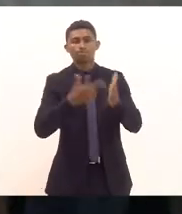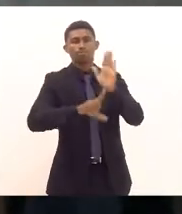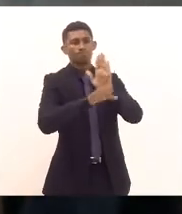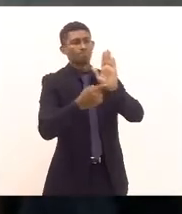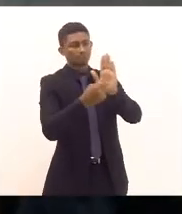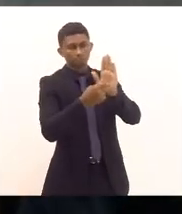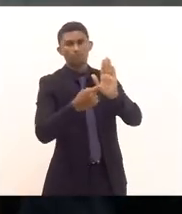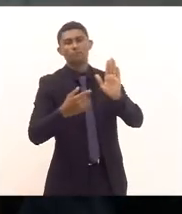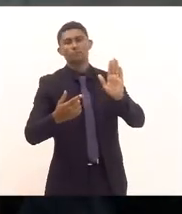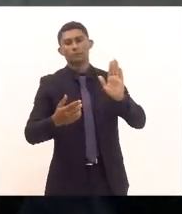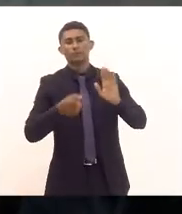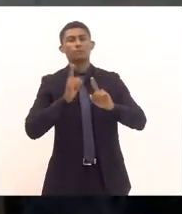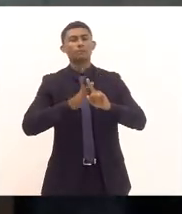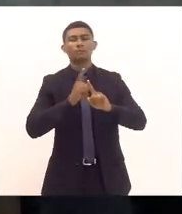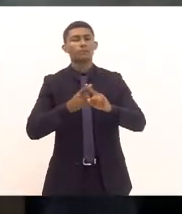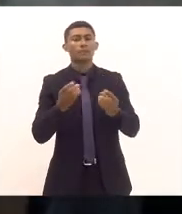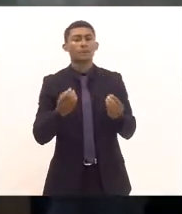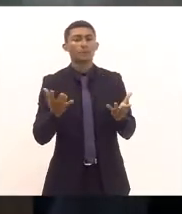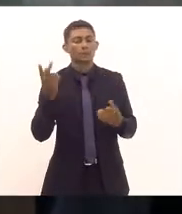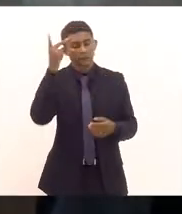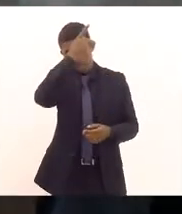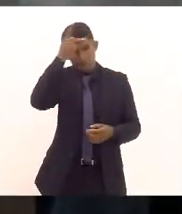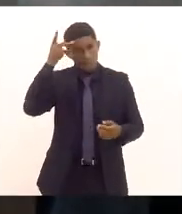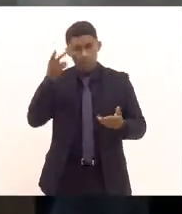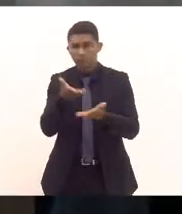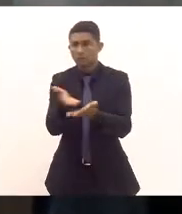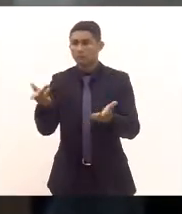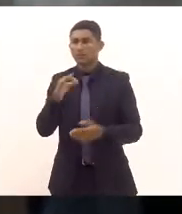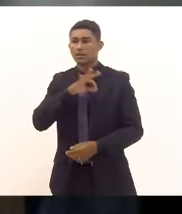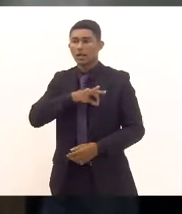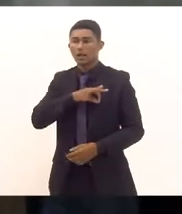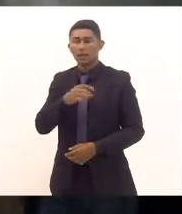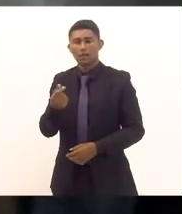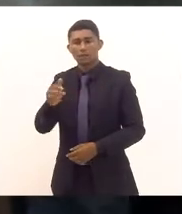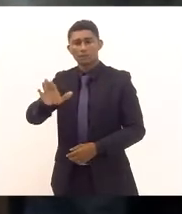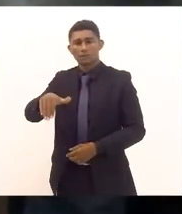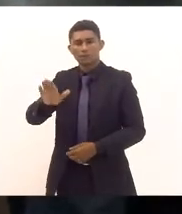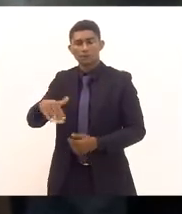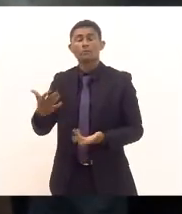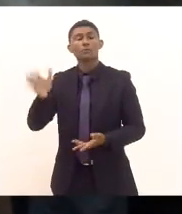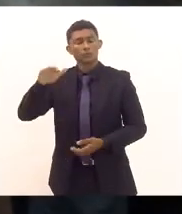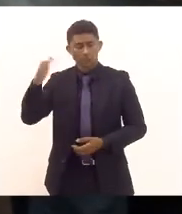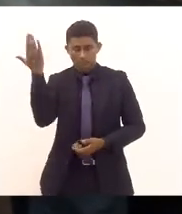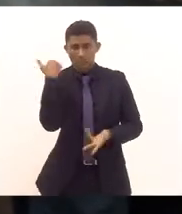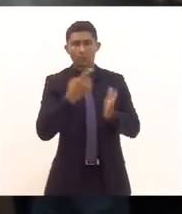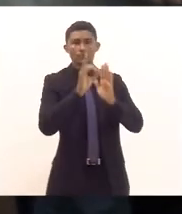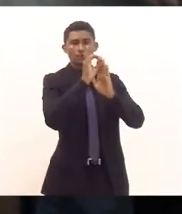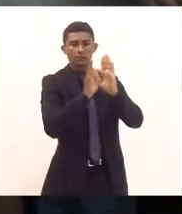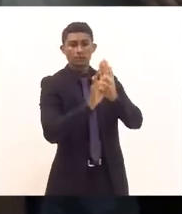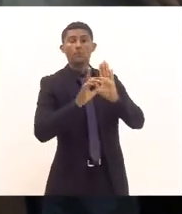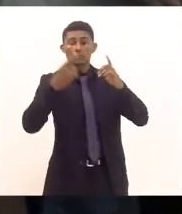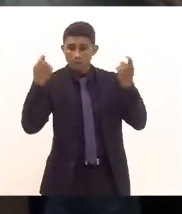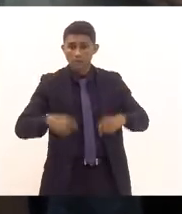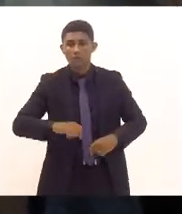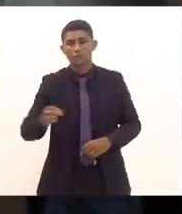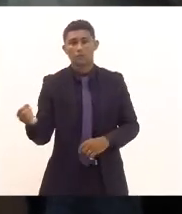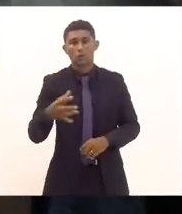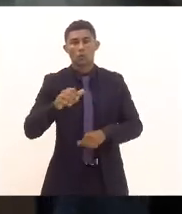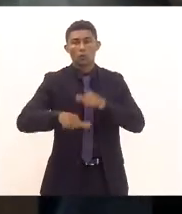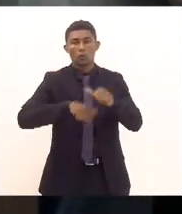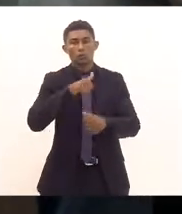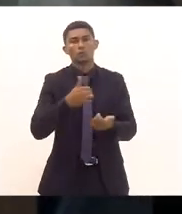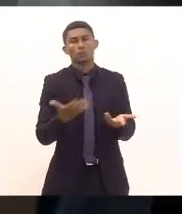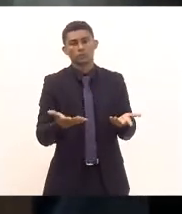tarifa social principalmente com as populações de baixa renda que já tinha isso garantido através do Decreto antigo só que tem que ser reformulado e